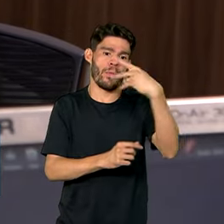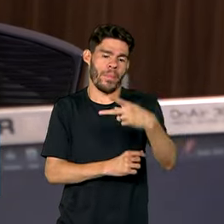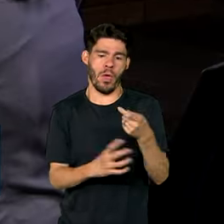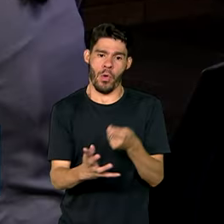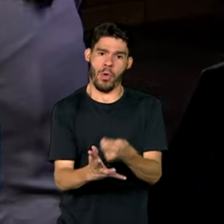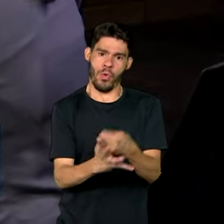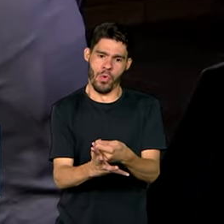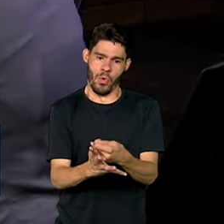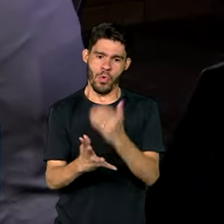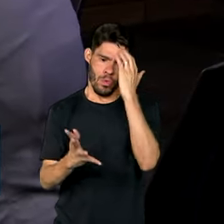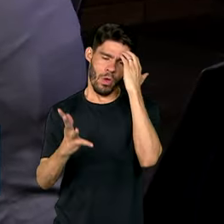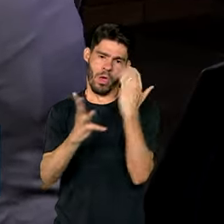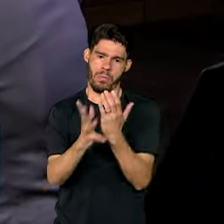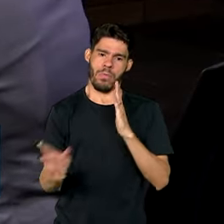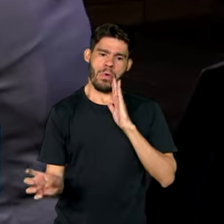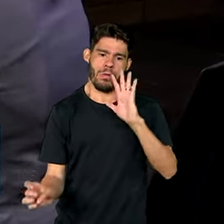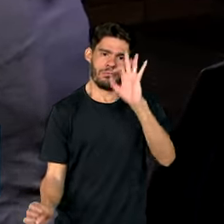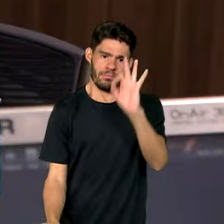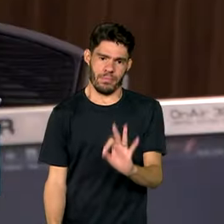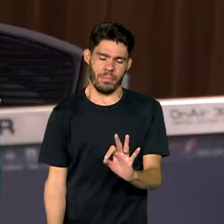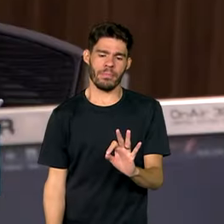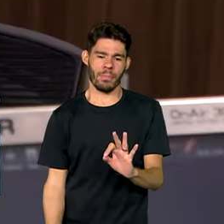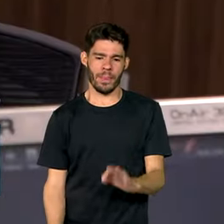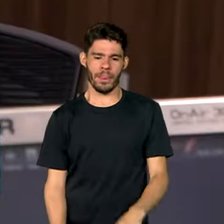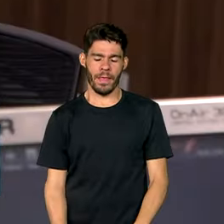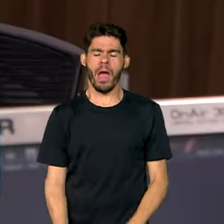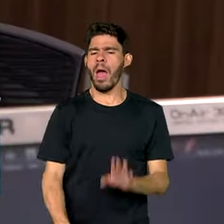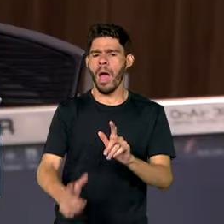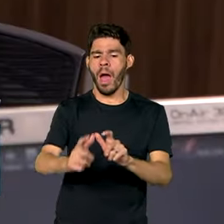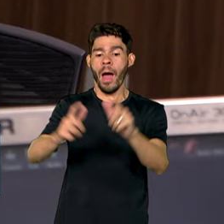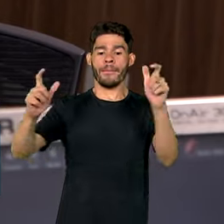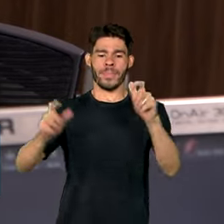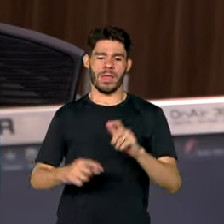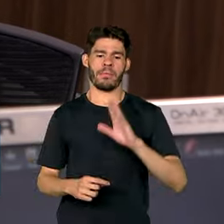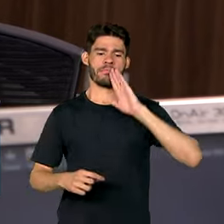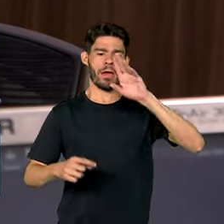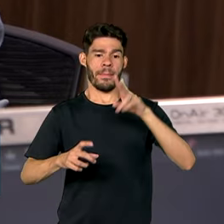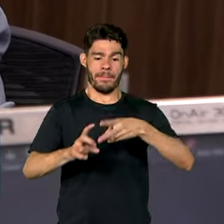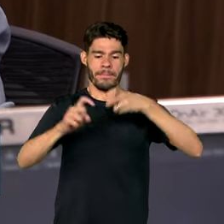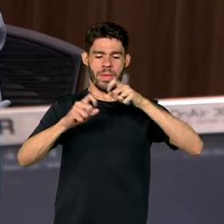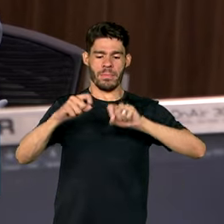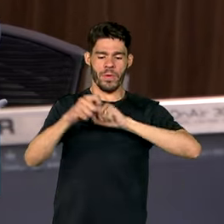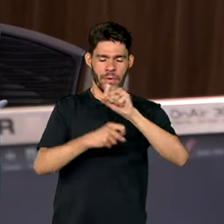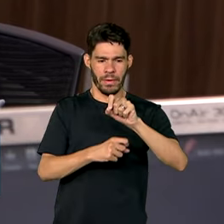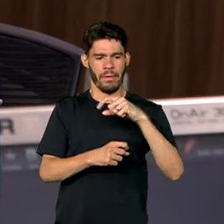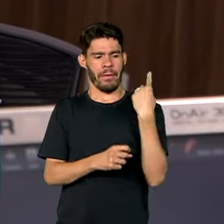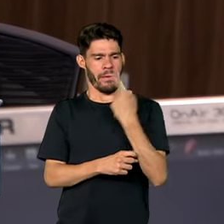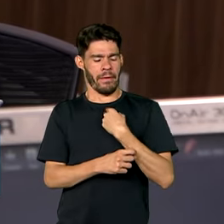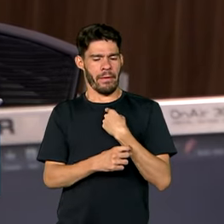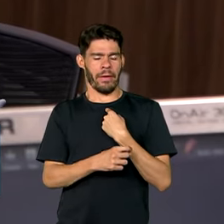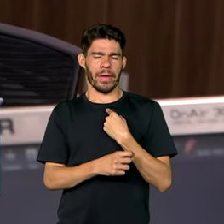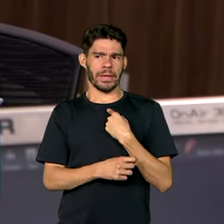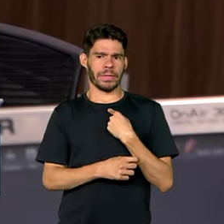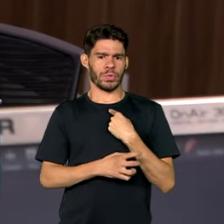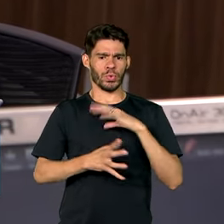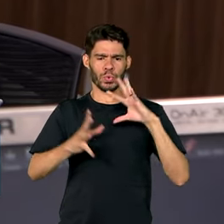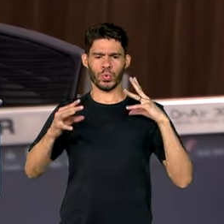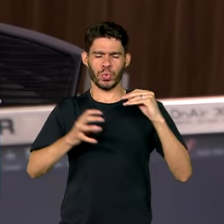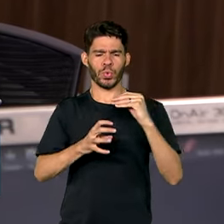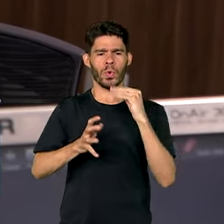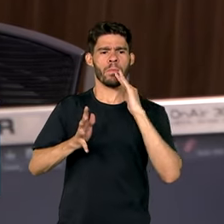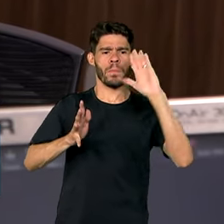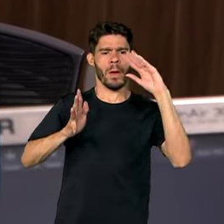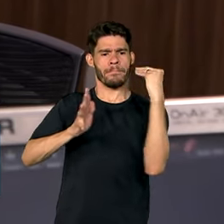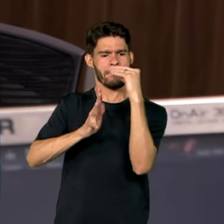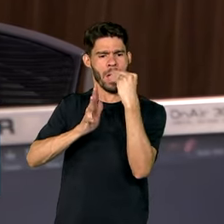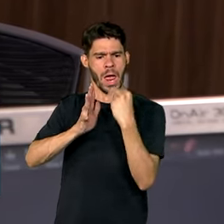cobrar o cumprimento dessa promessa cobrar o cumprimento e aumentar a promessa Porque a gente já percebeu que mesmo que a gente quando coloca todas as promessas que